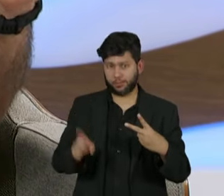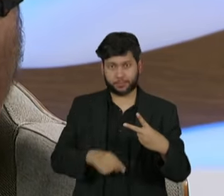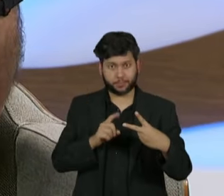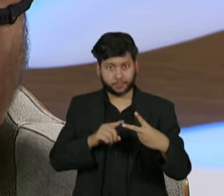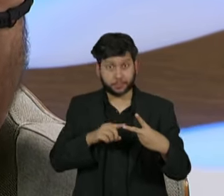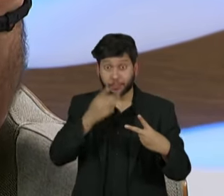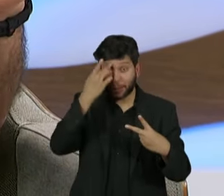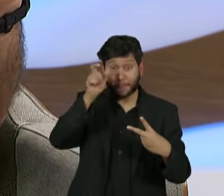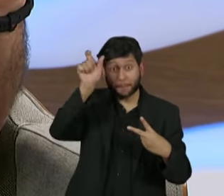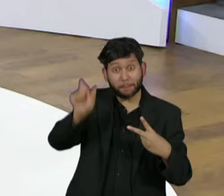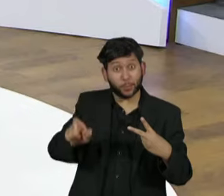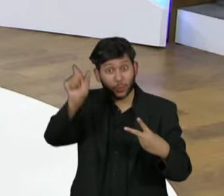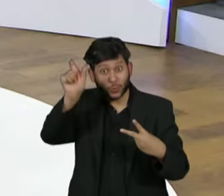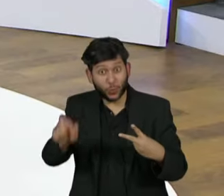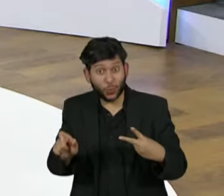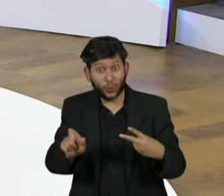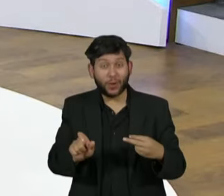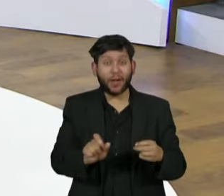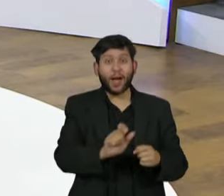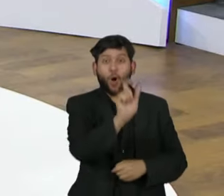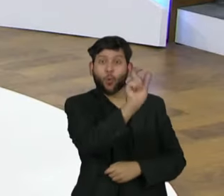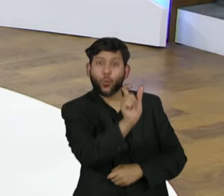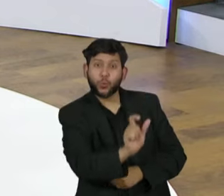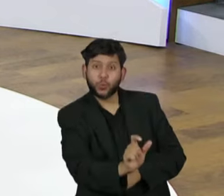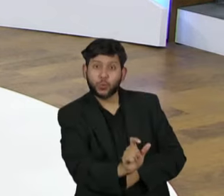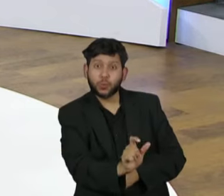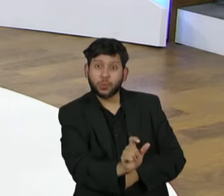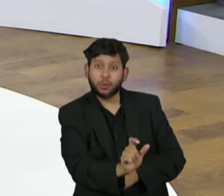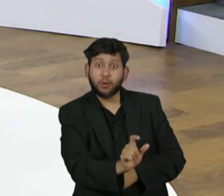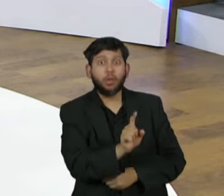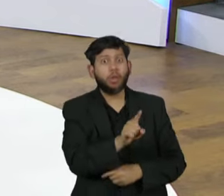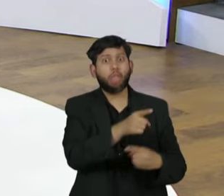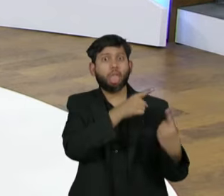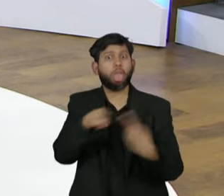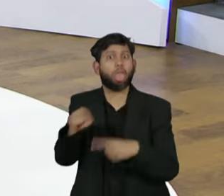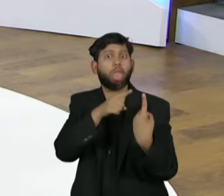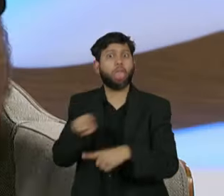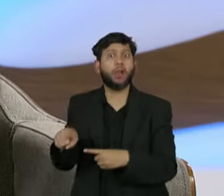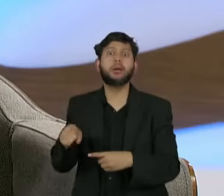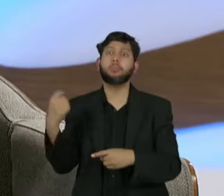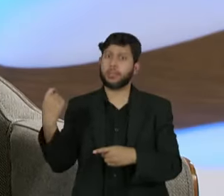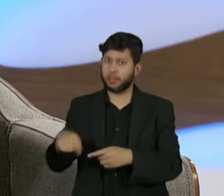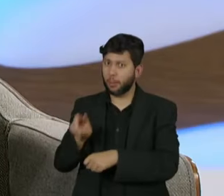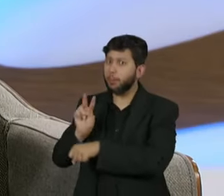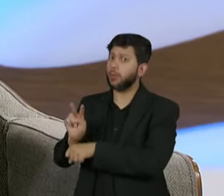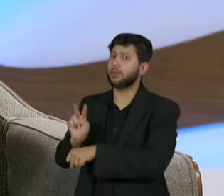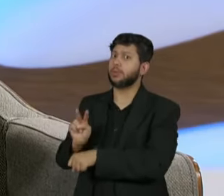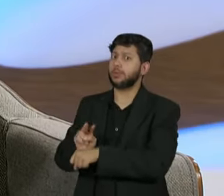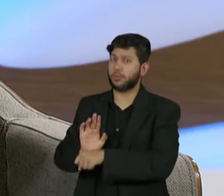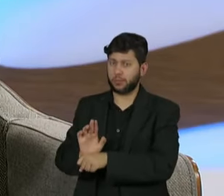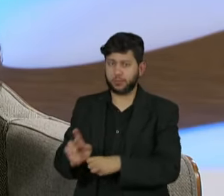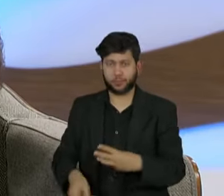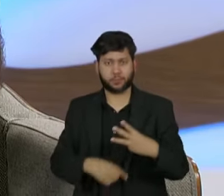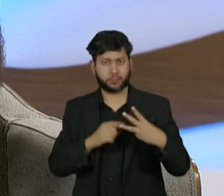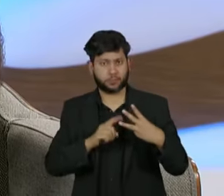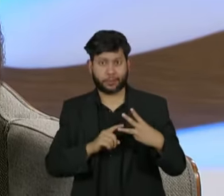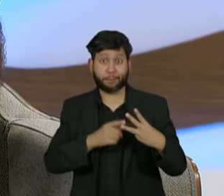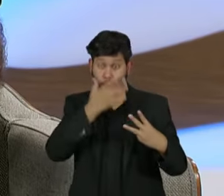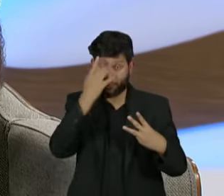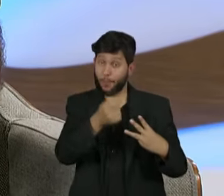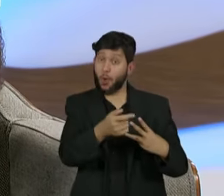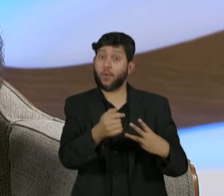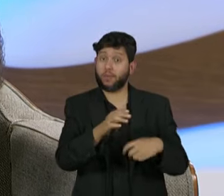as pessoas dos algoritmos não tem ninguém fazendo isso aliás em quase lugar nenhum no mundo e o terceiro princípio é